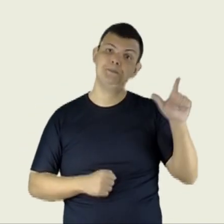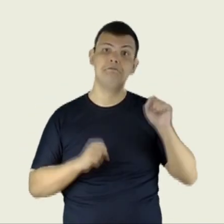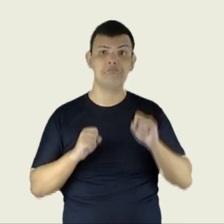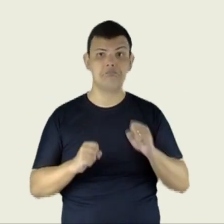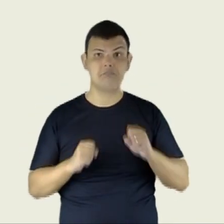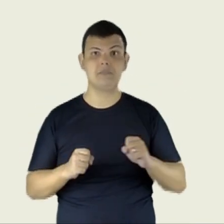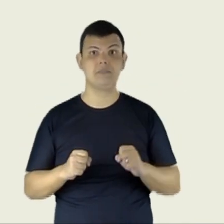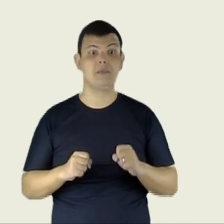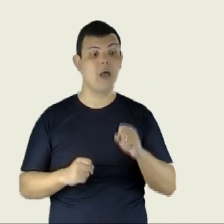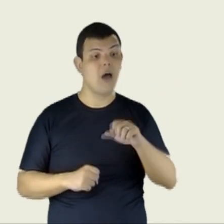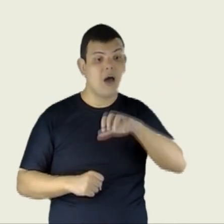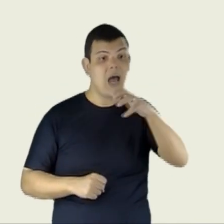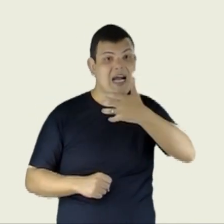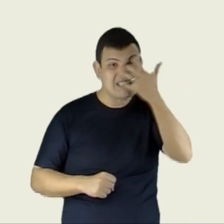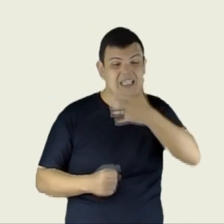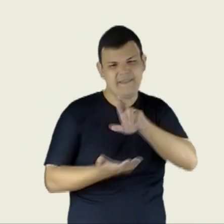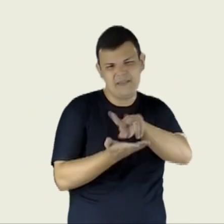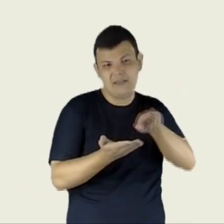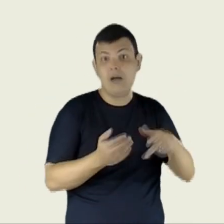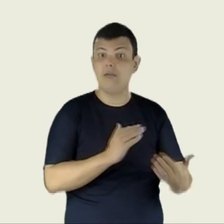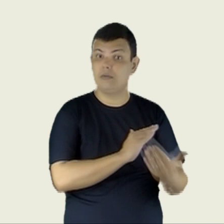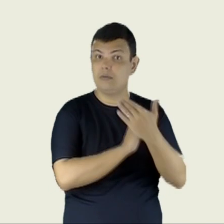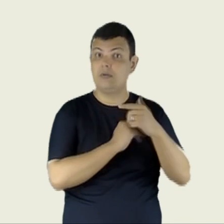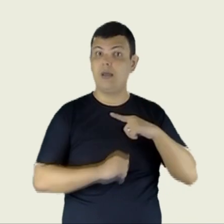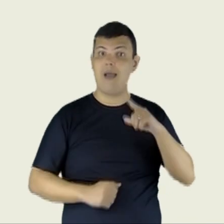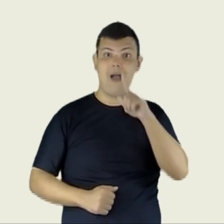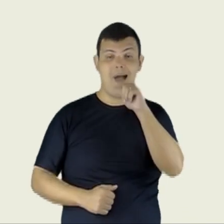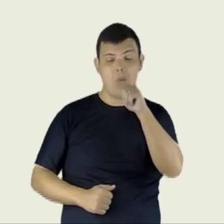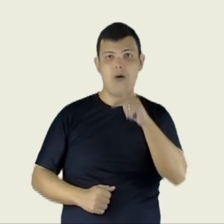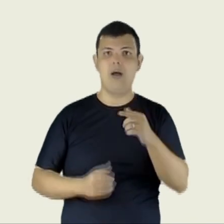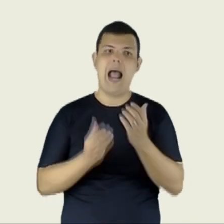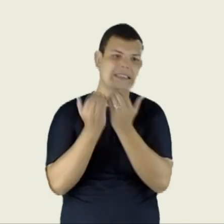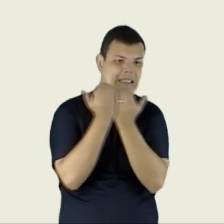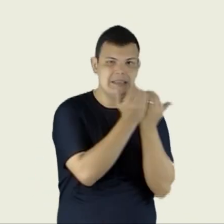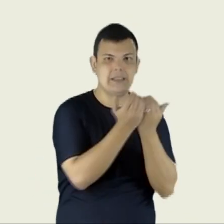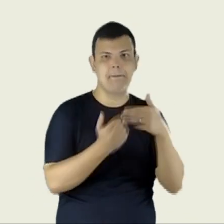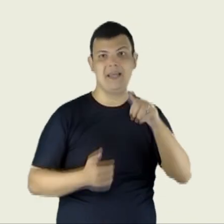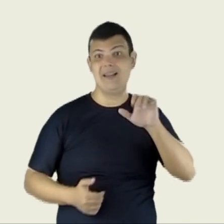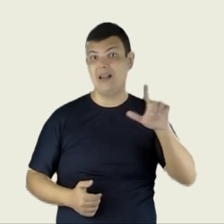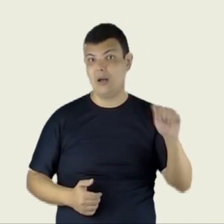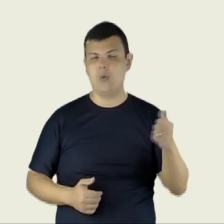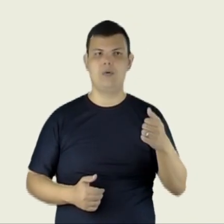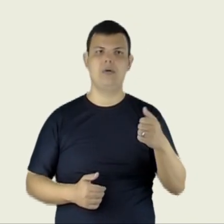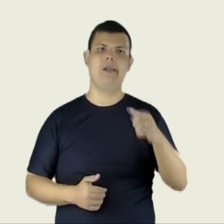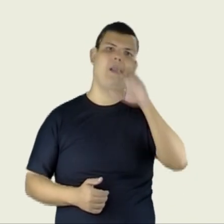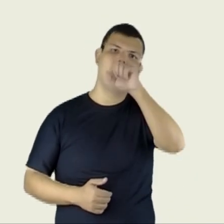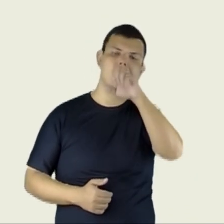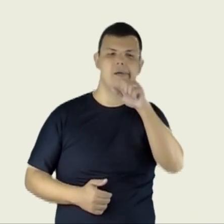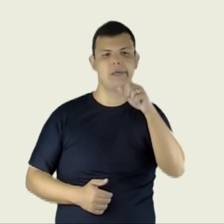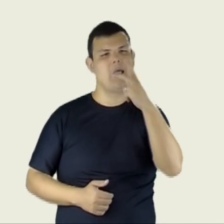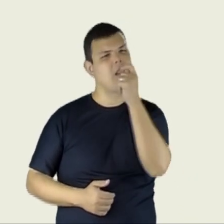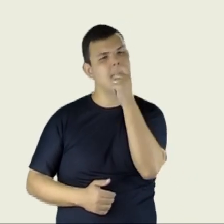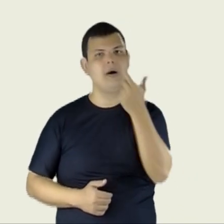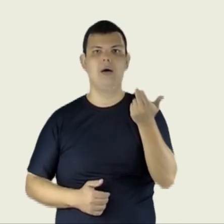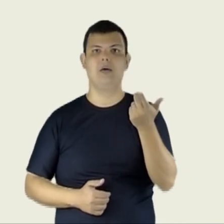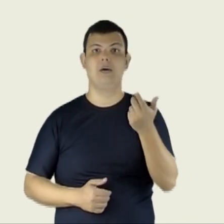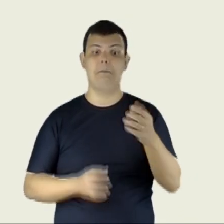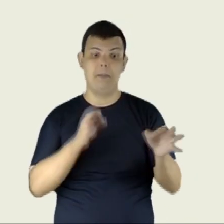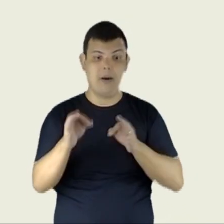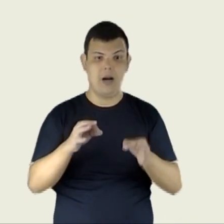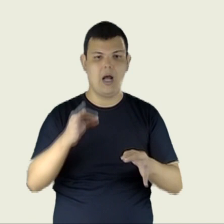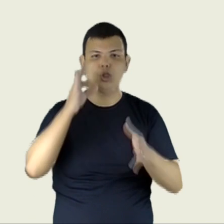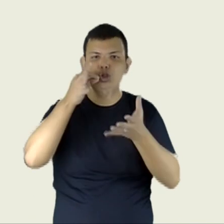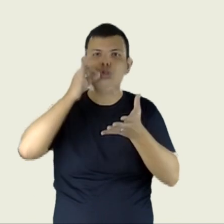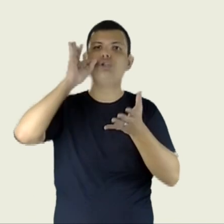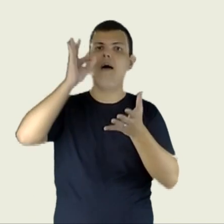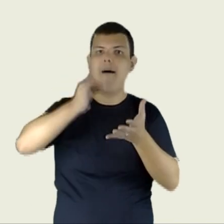tenham um teor de água maior, como por exemplo melão, melancia, laranja, limão. Preparar chás em casa, você pode comprar